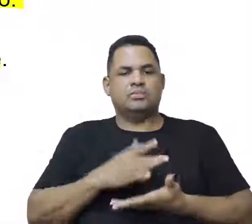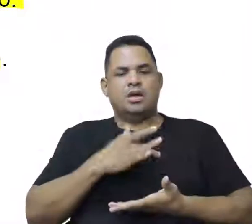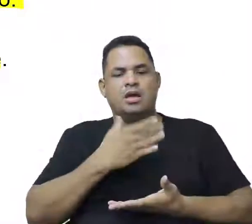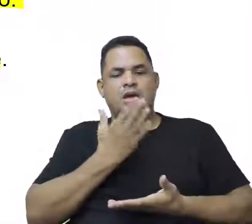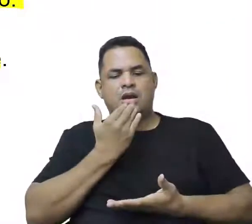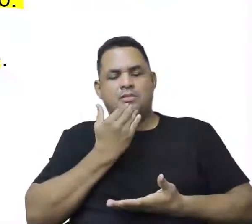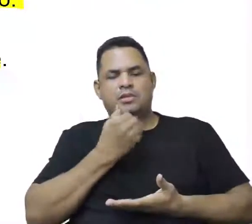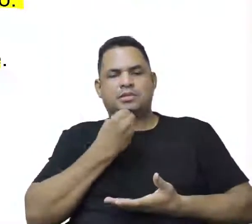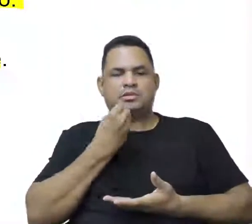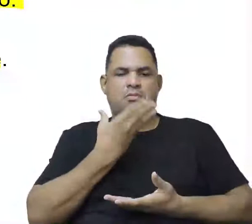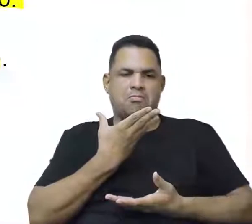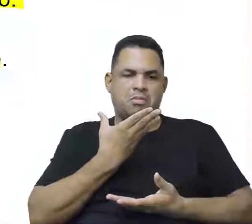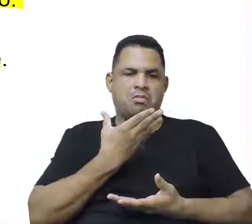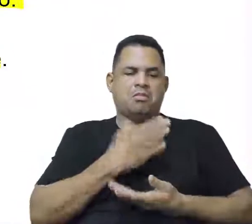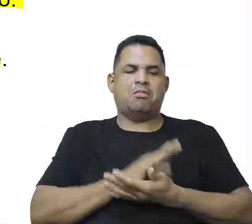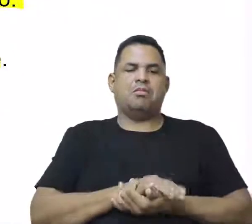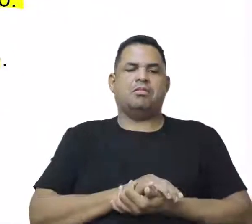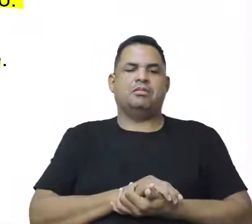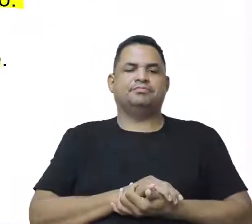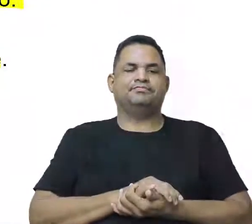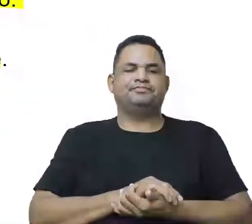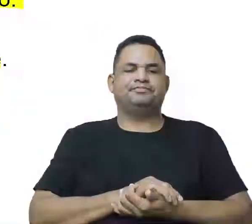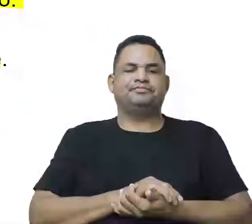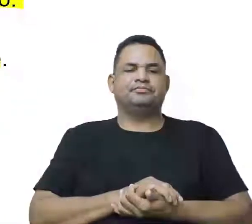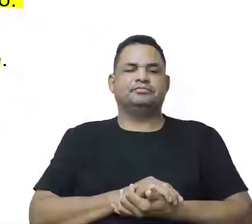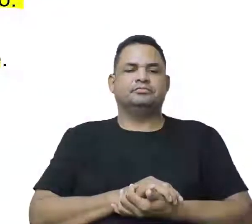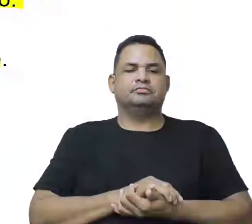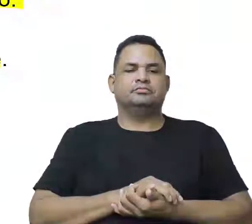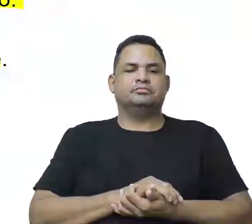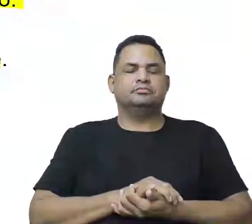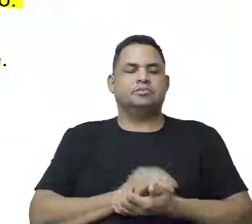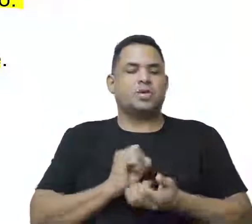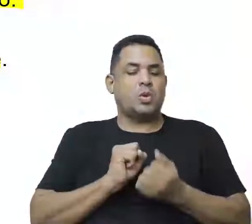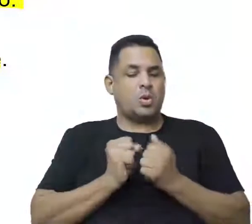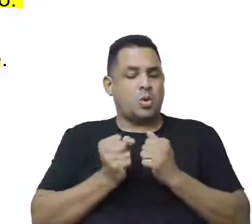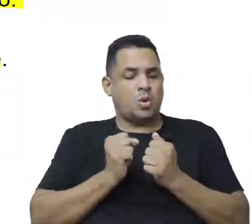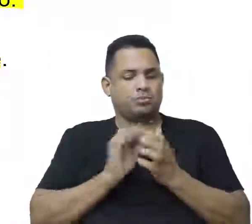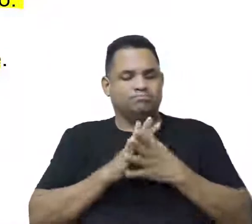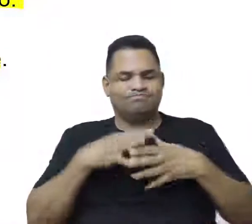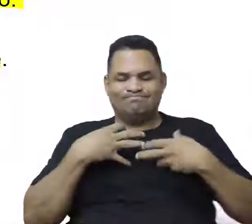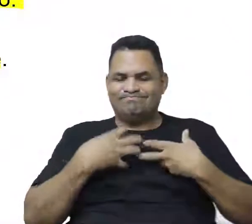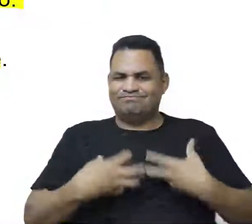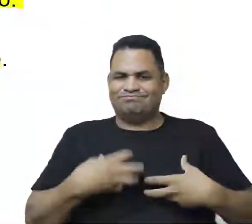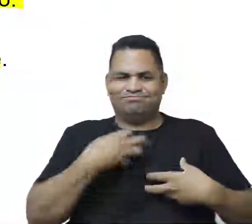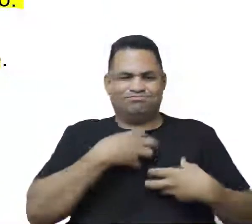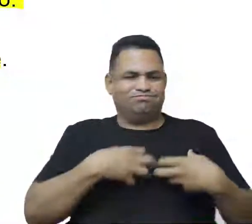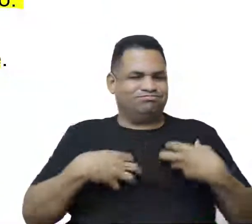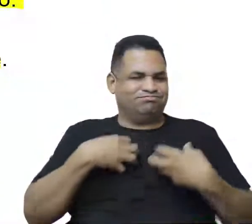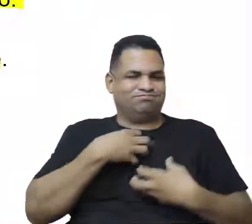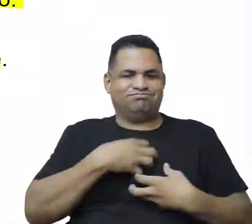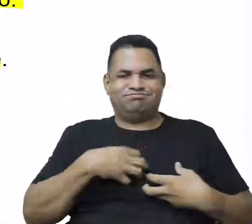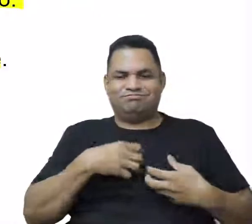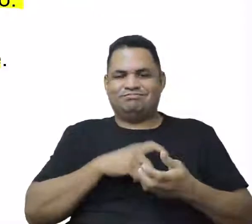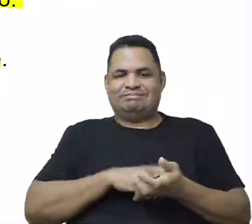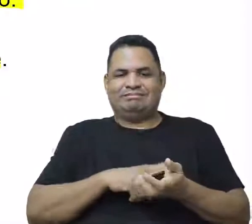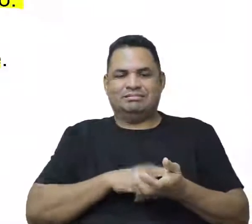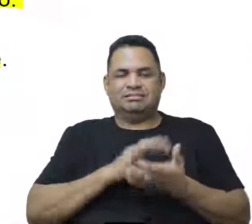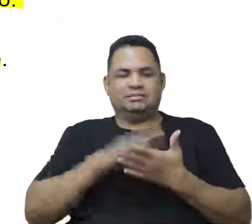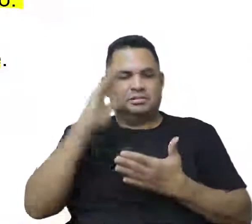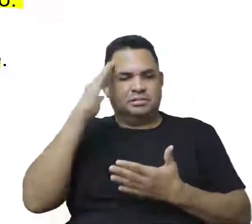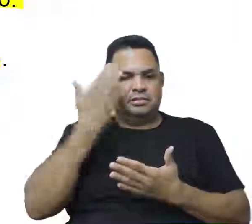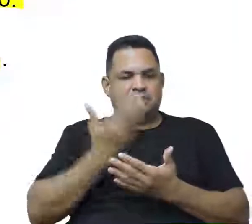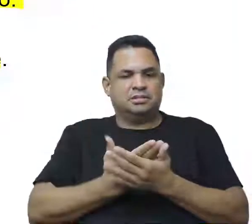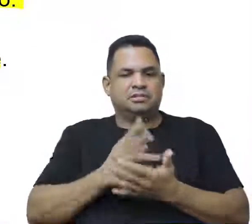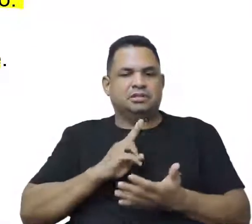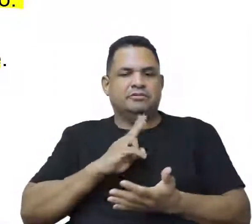de alimentação, a alimentação faz diferença até no dia da prova, controle a ansiedade e o estresse e acredite no seu